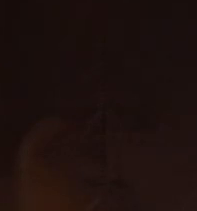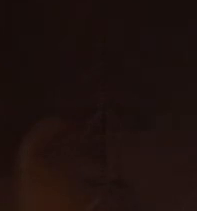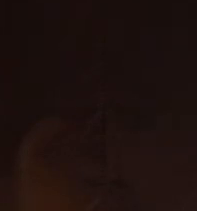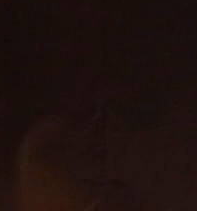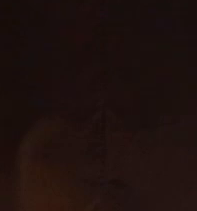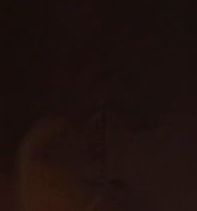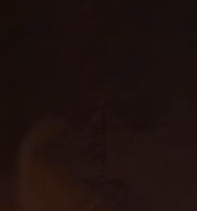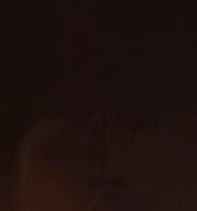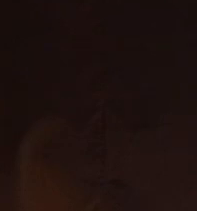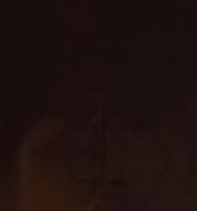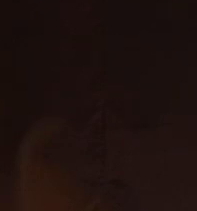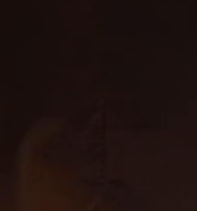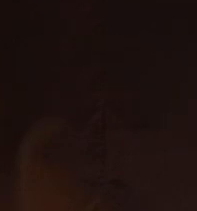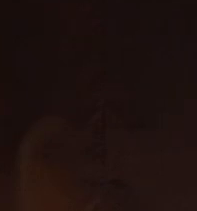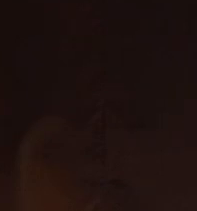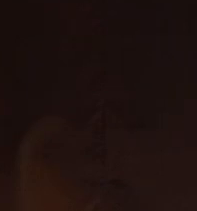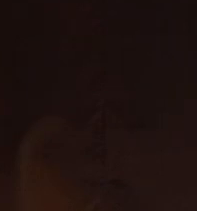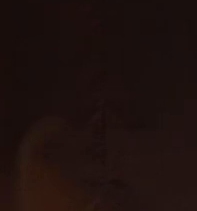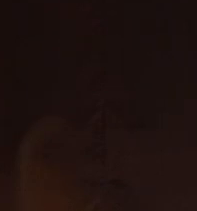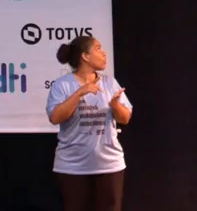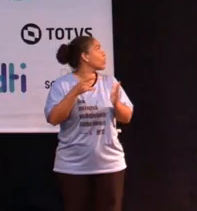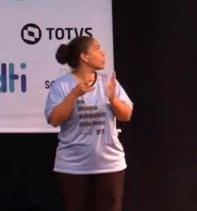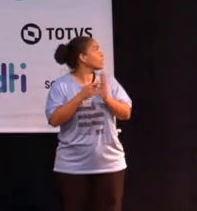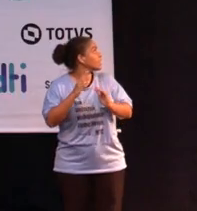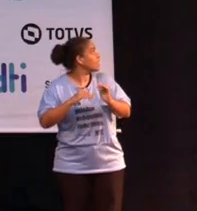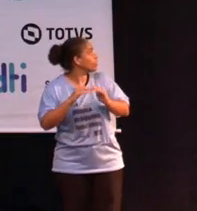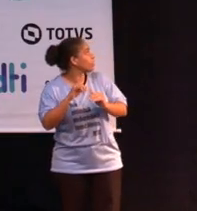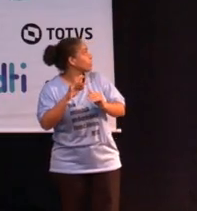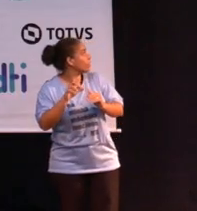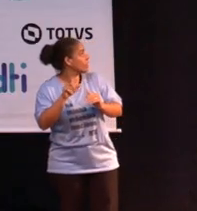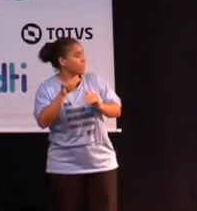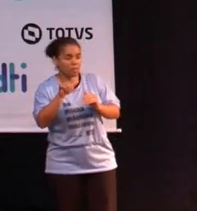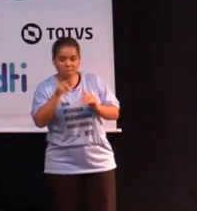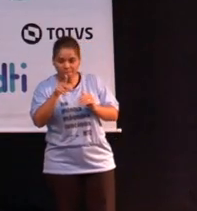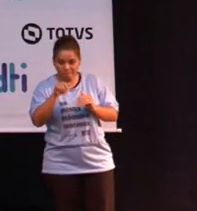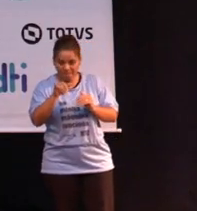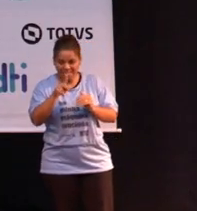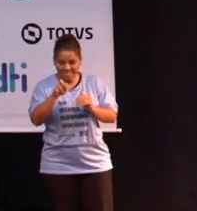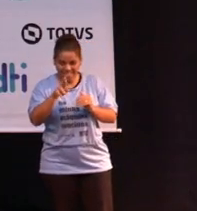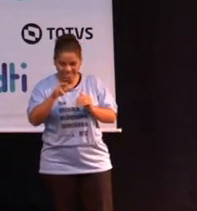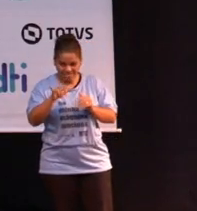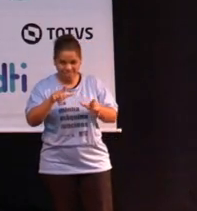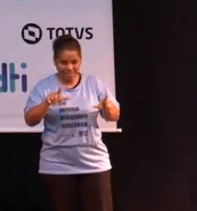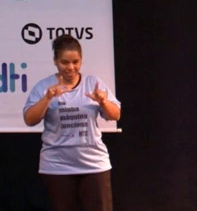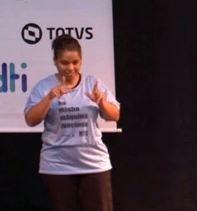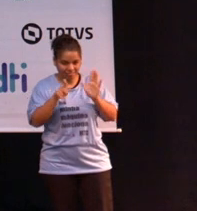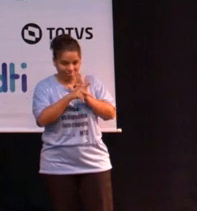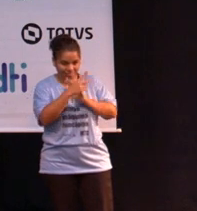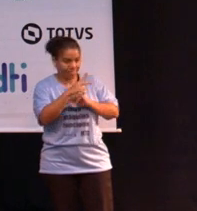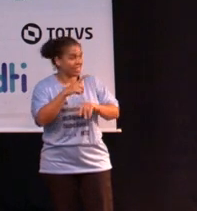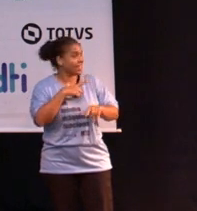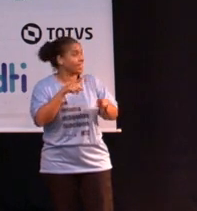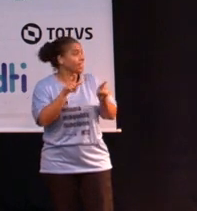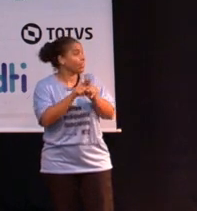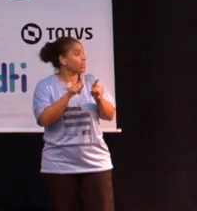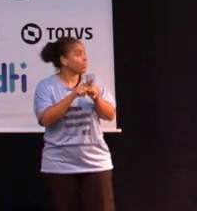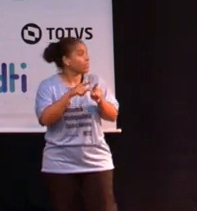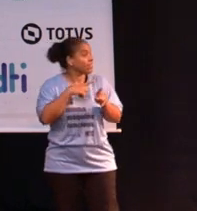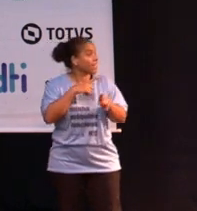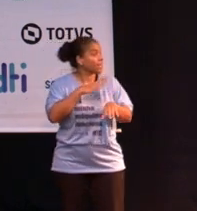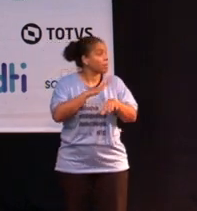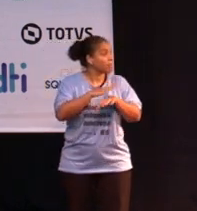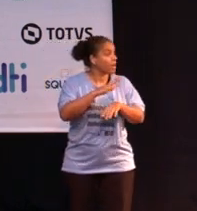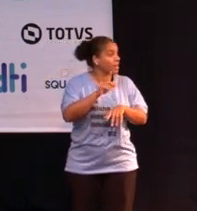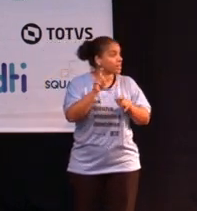aí xodó que lhe devolve cna a pf é que é uma fintech que tem inclusive tem muito mais